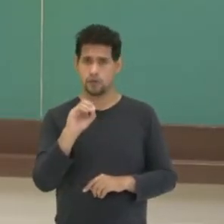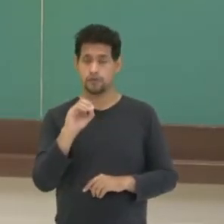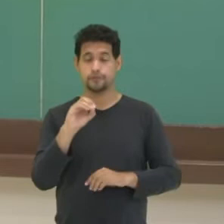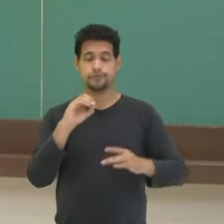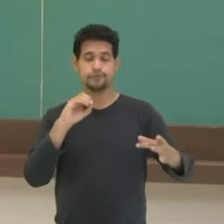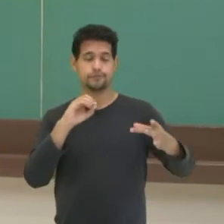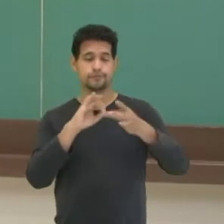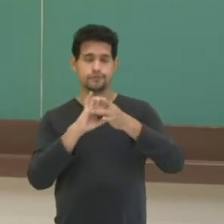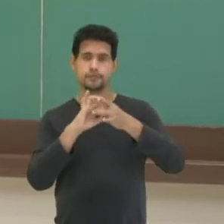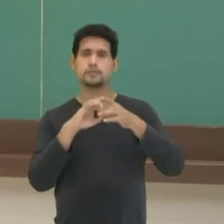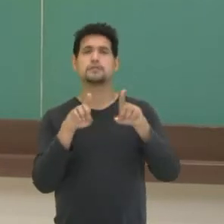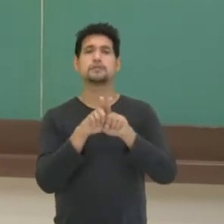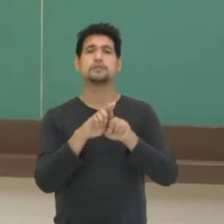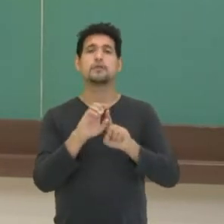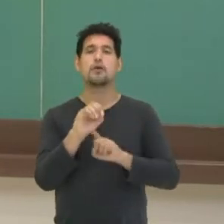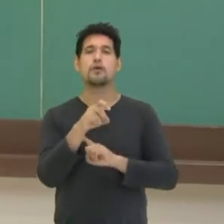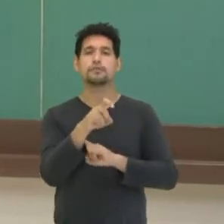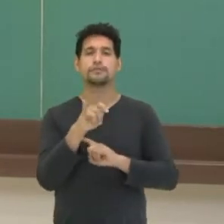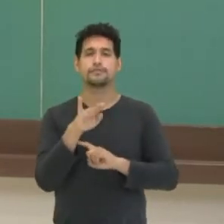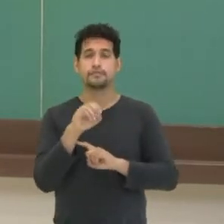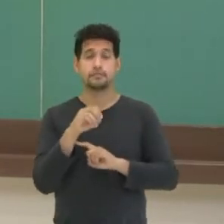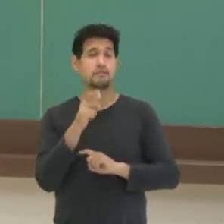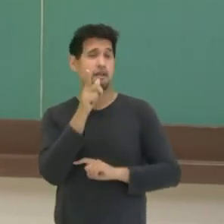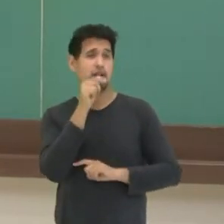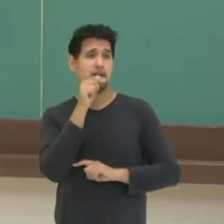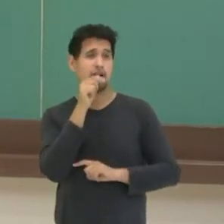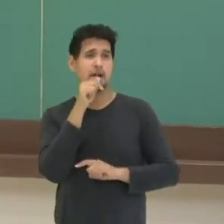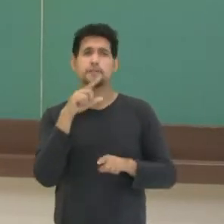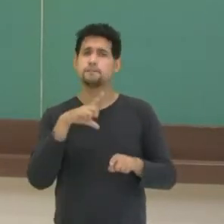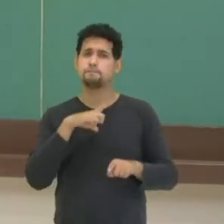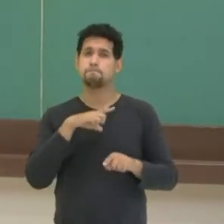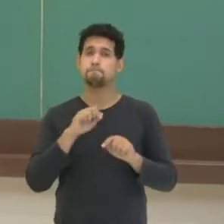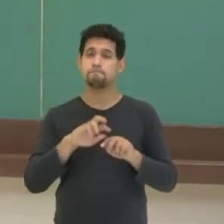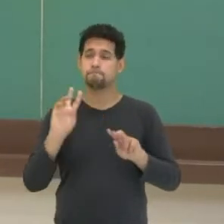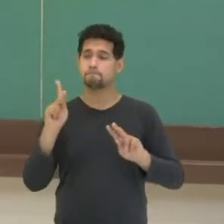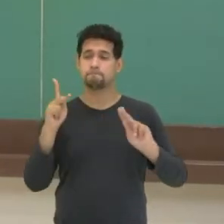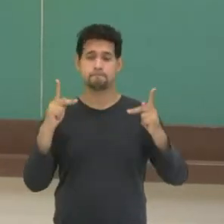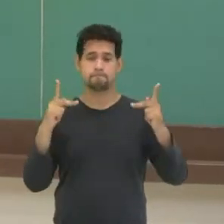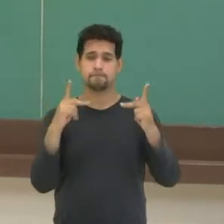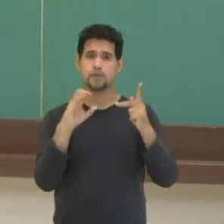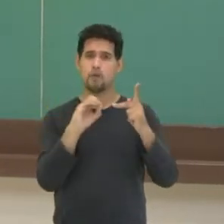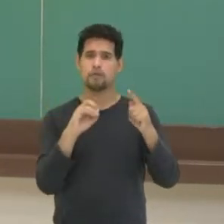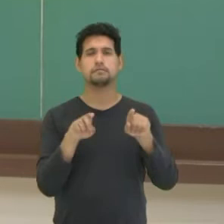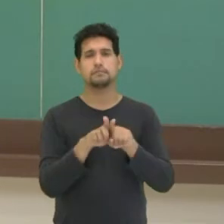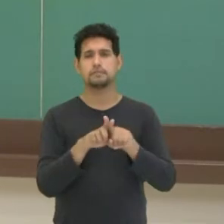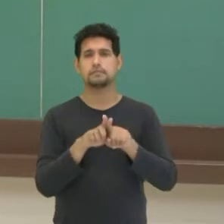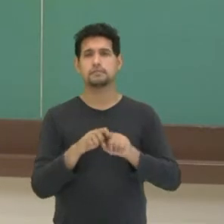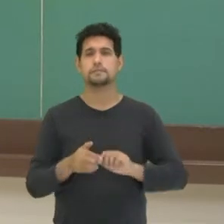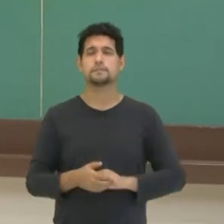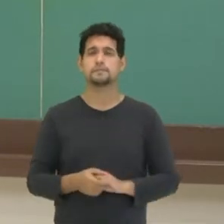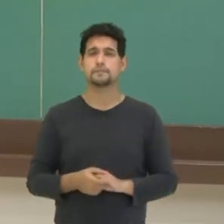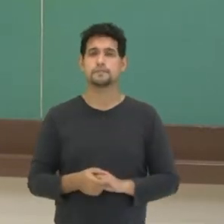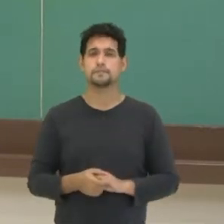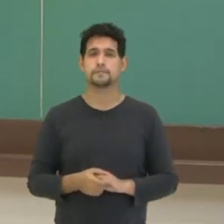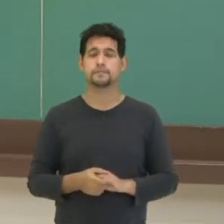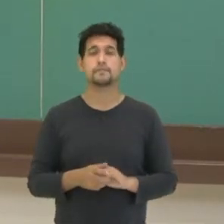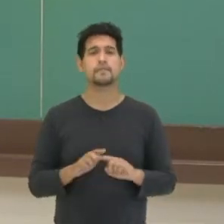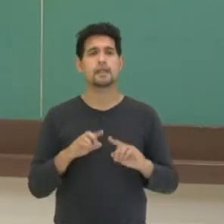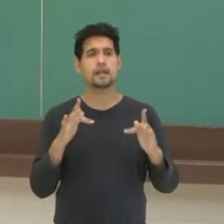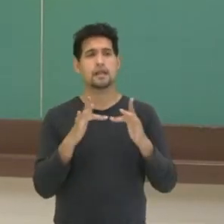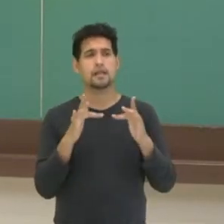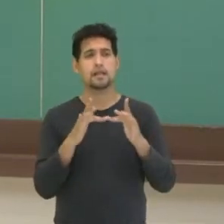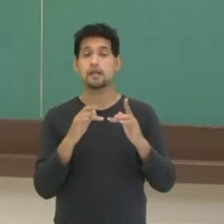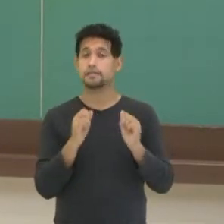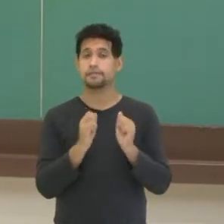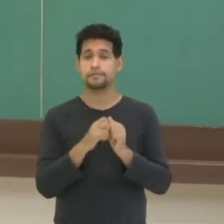o oxigênio. E a água, nós temos o oxigênio ligado, né, uma ligação simples, ligada com